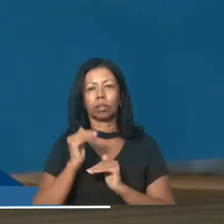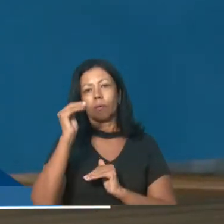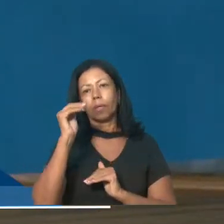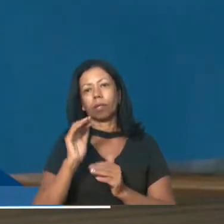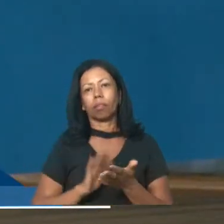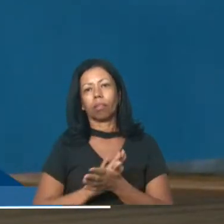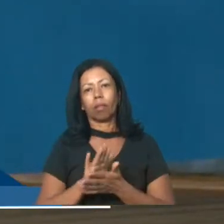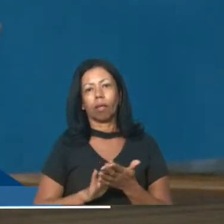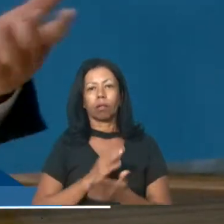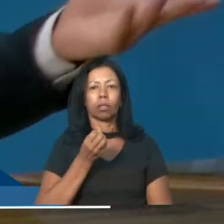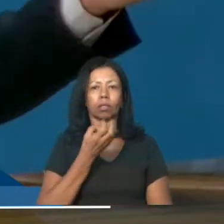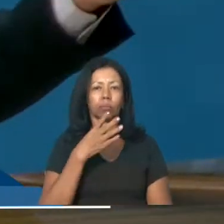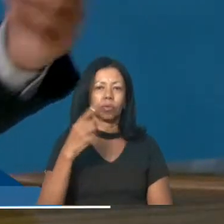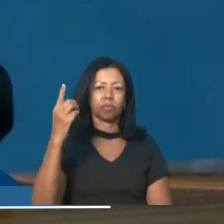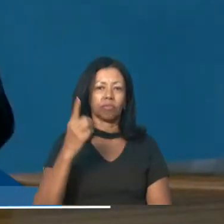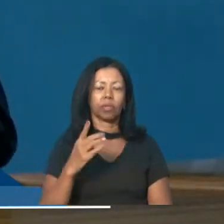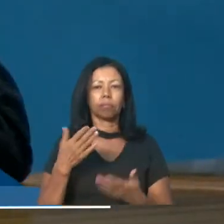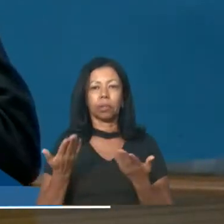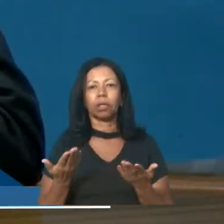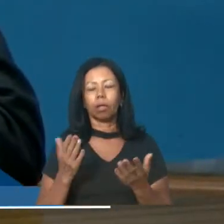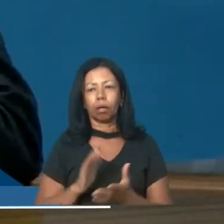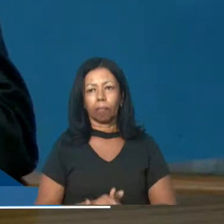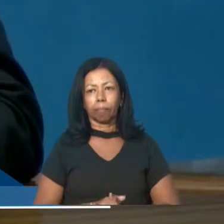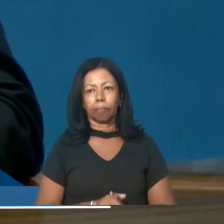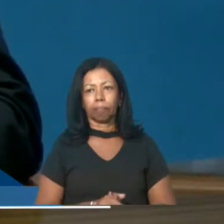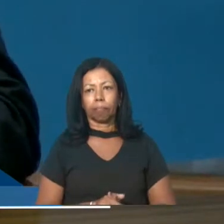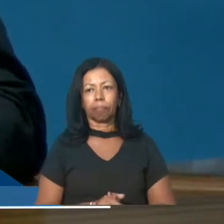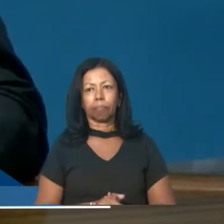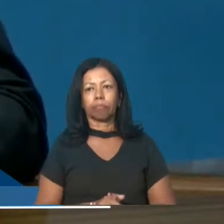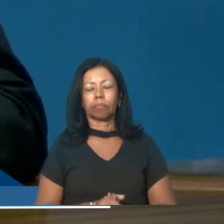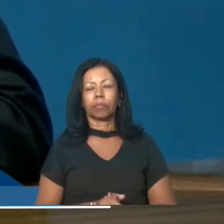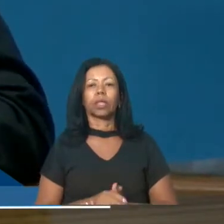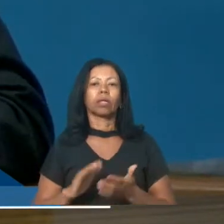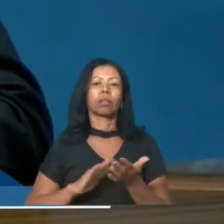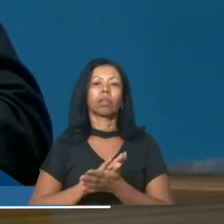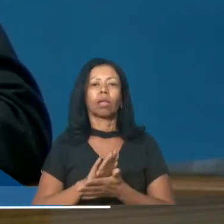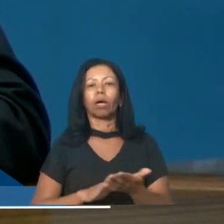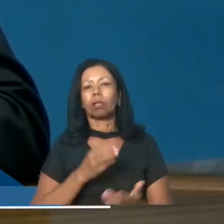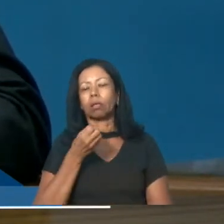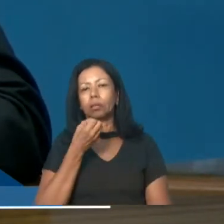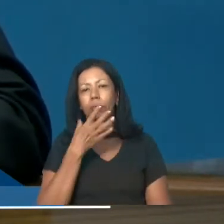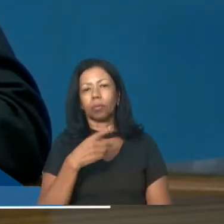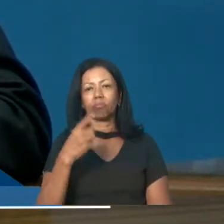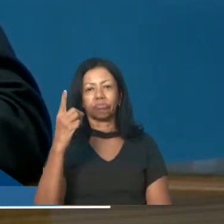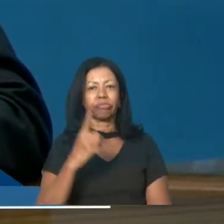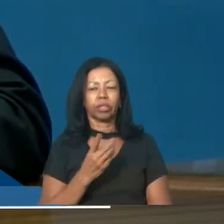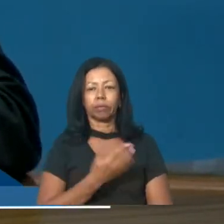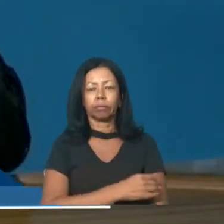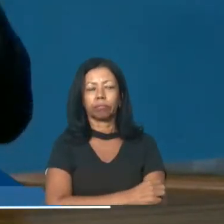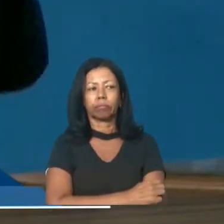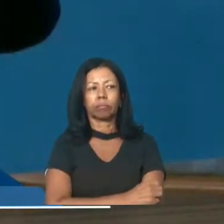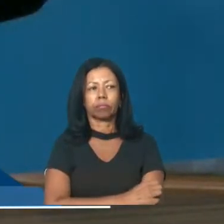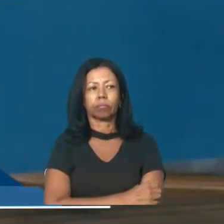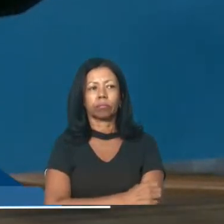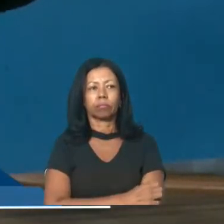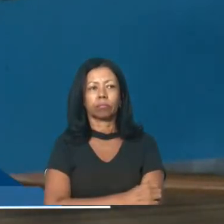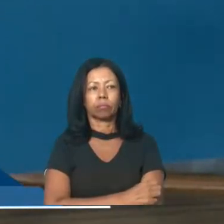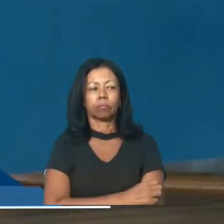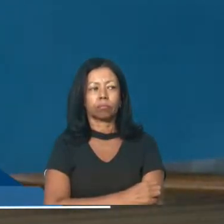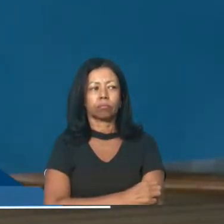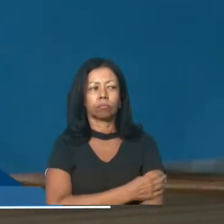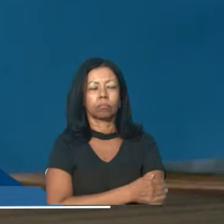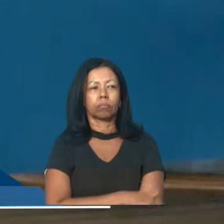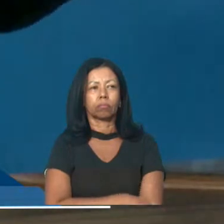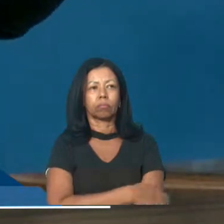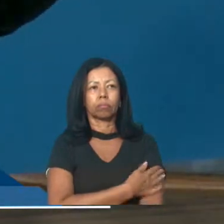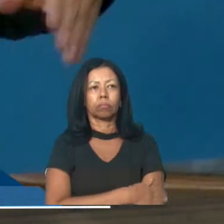lá. O que vem de bom de Nazaré? Não tem vindo nada de bom. Nada de bom. Dos ditos cristãos que trabalham